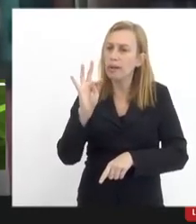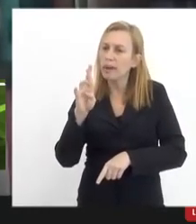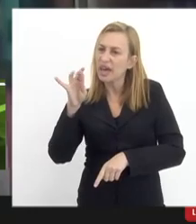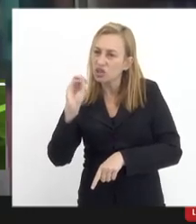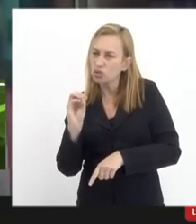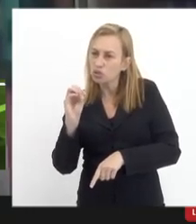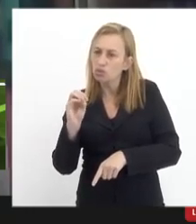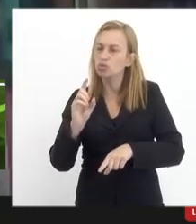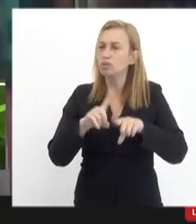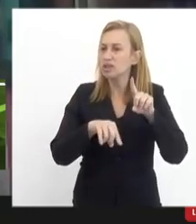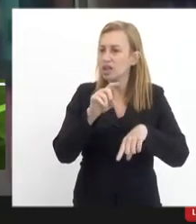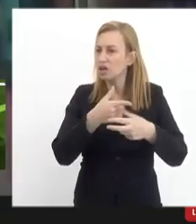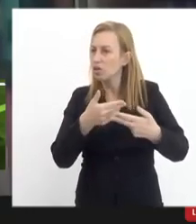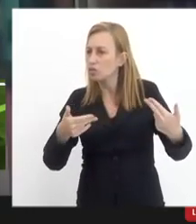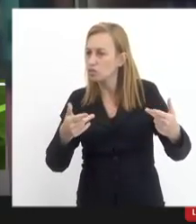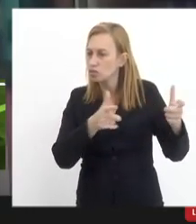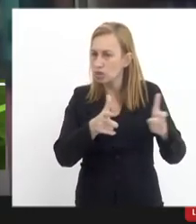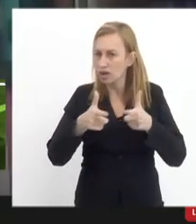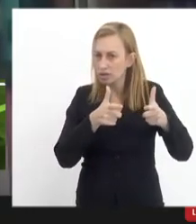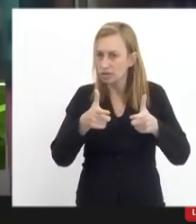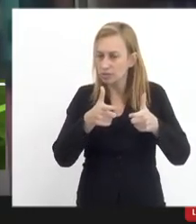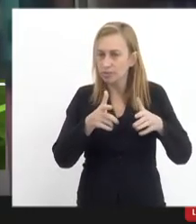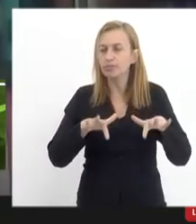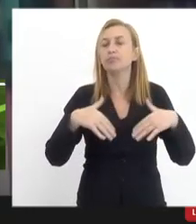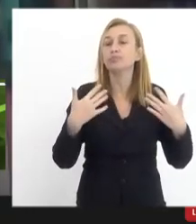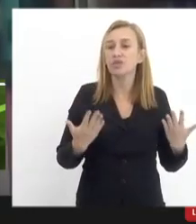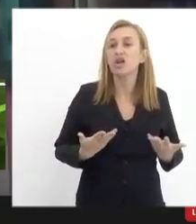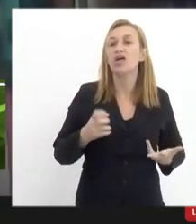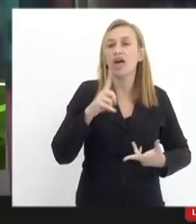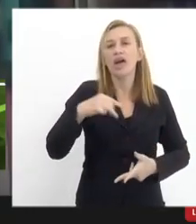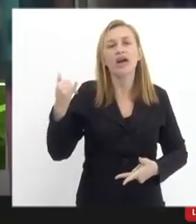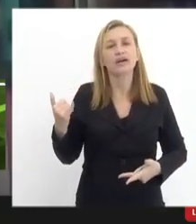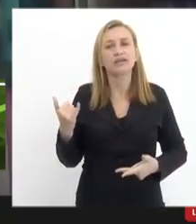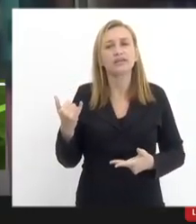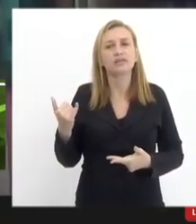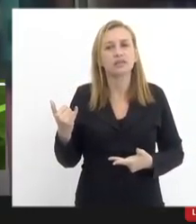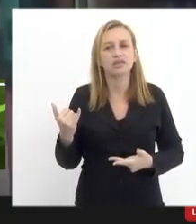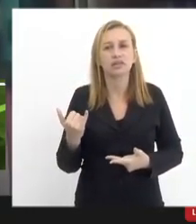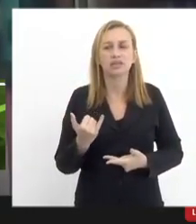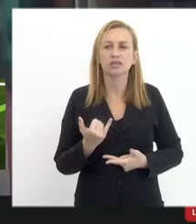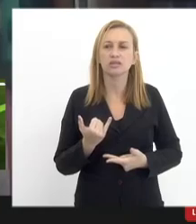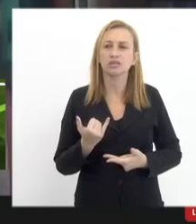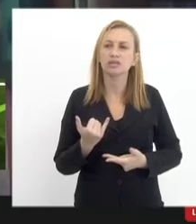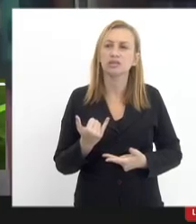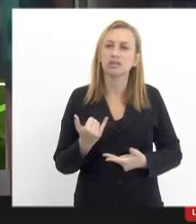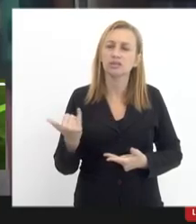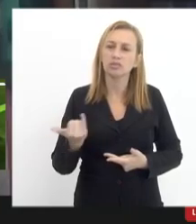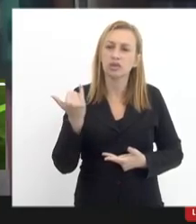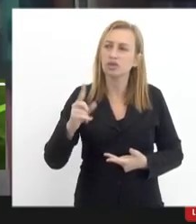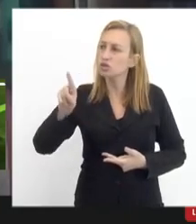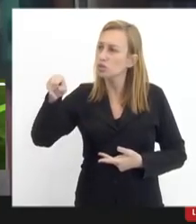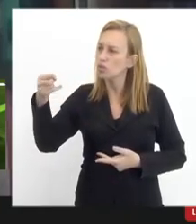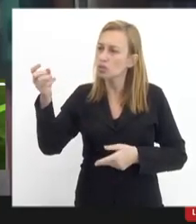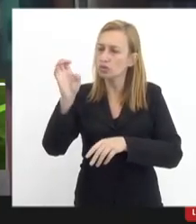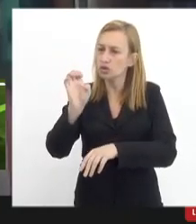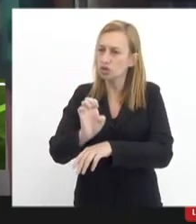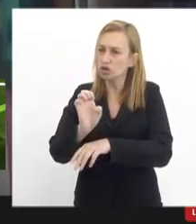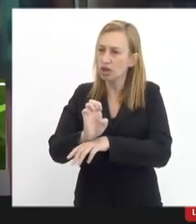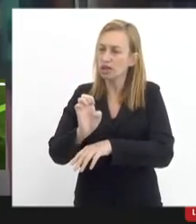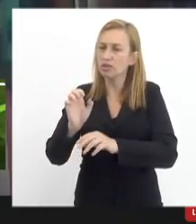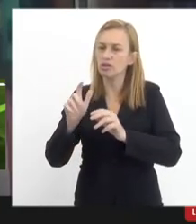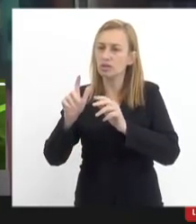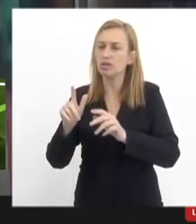em alguns casos. E é muito oportuno que outros estados, como o nosso Rio de